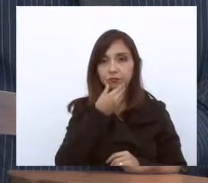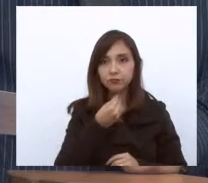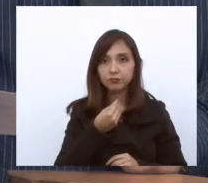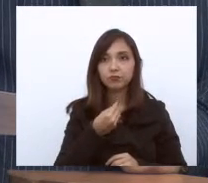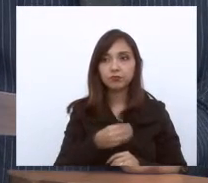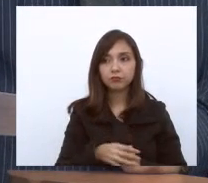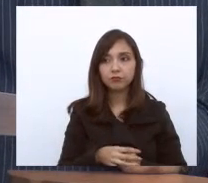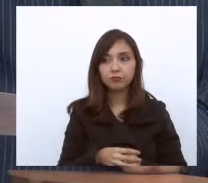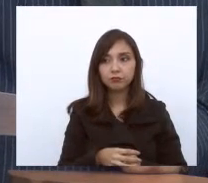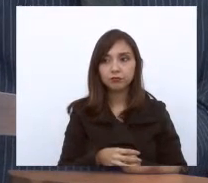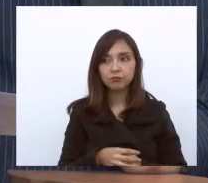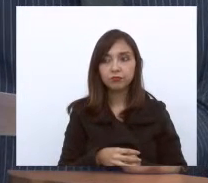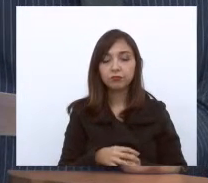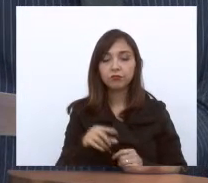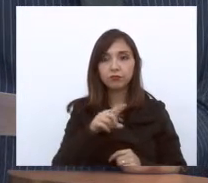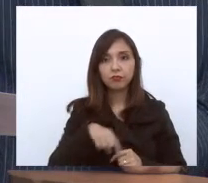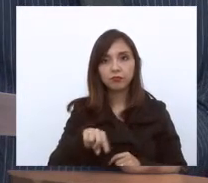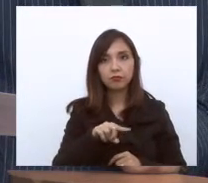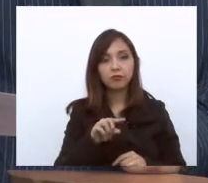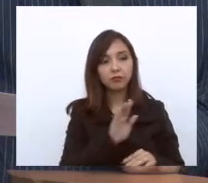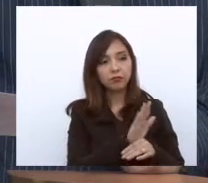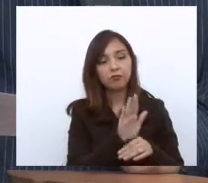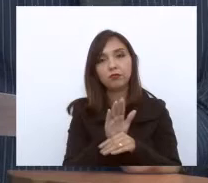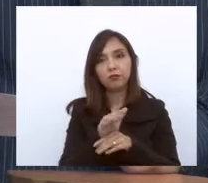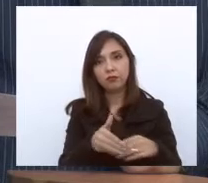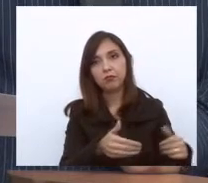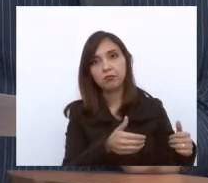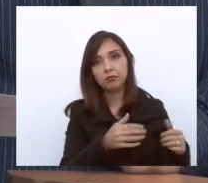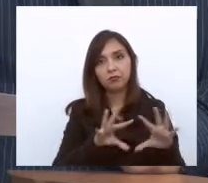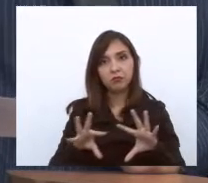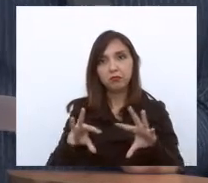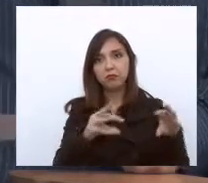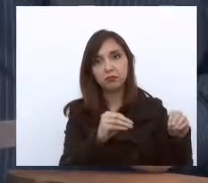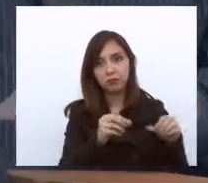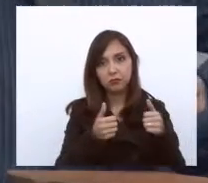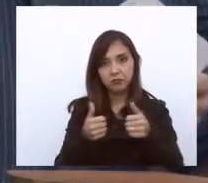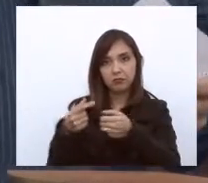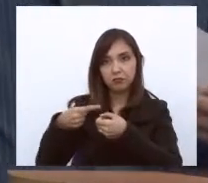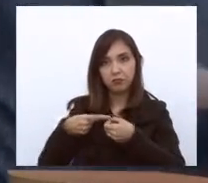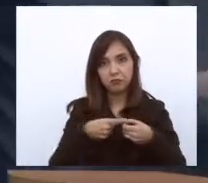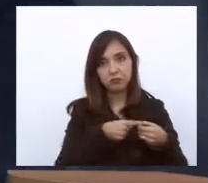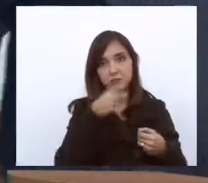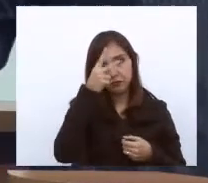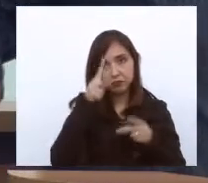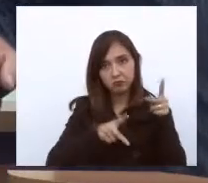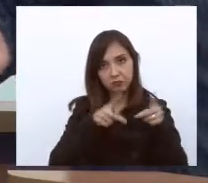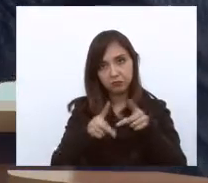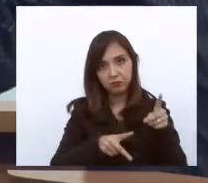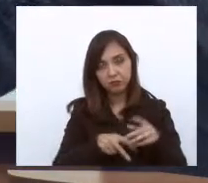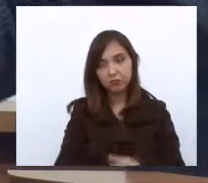na promoção do bem geral do município do povo.